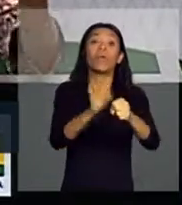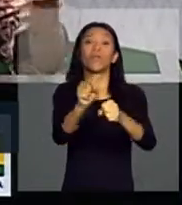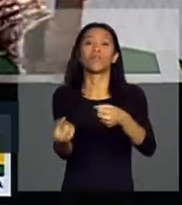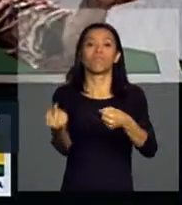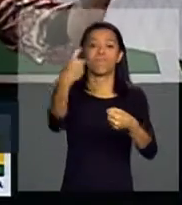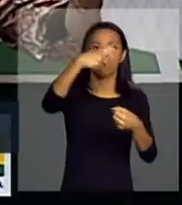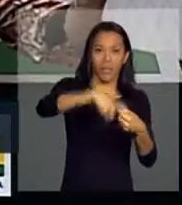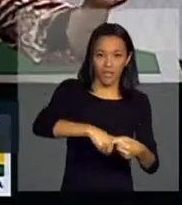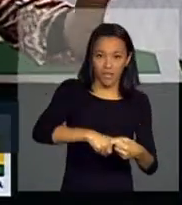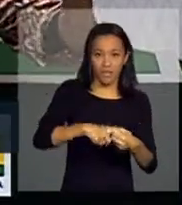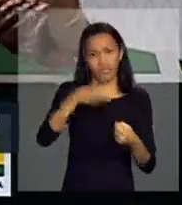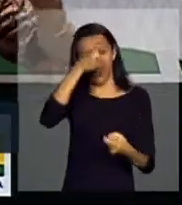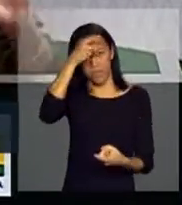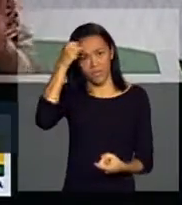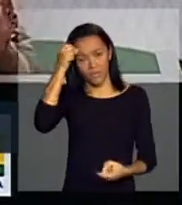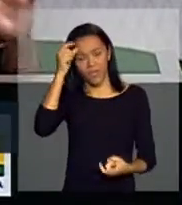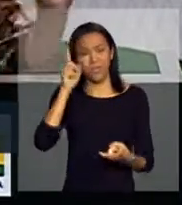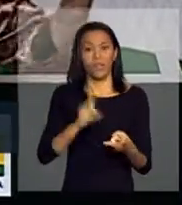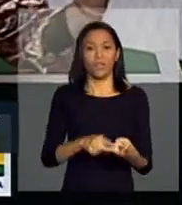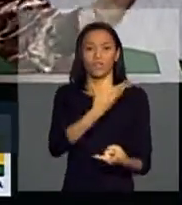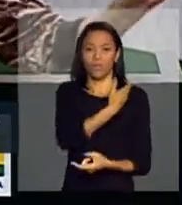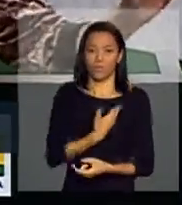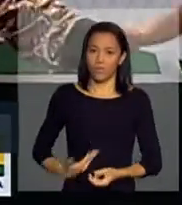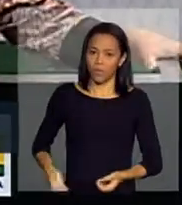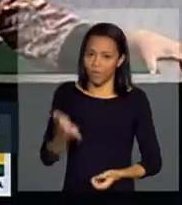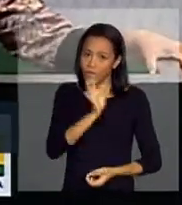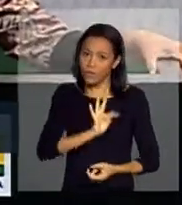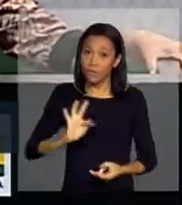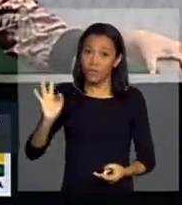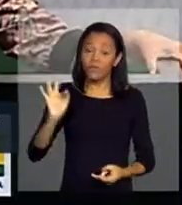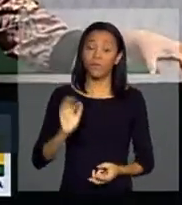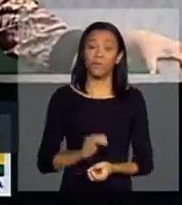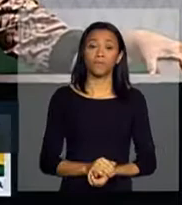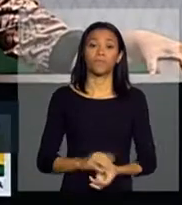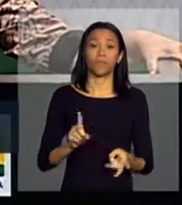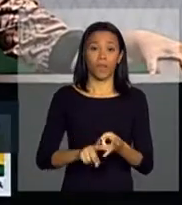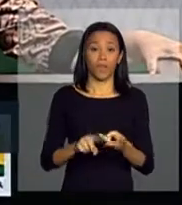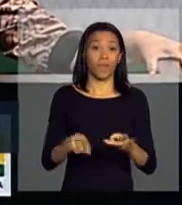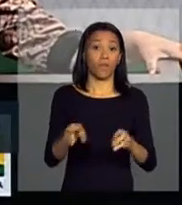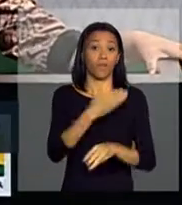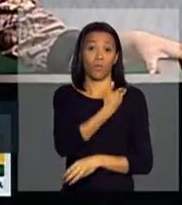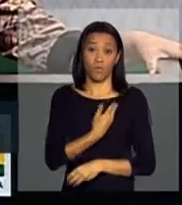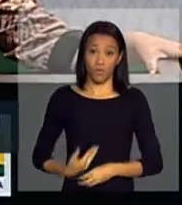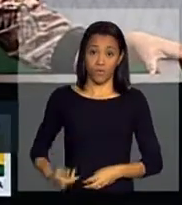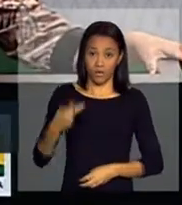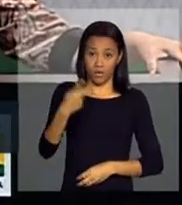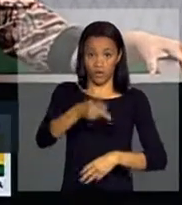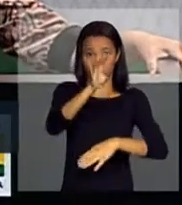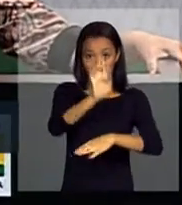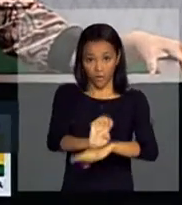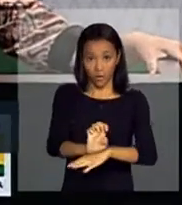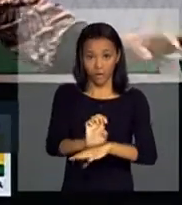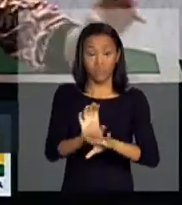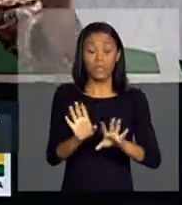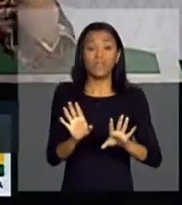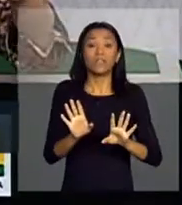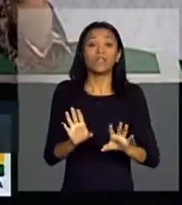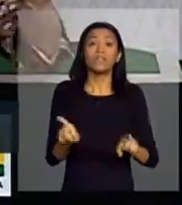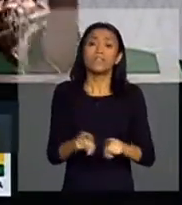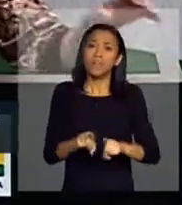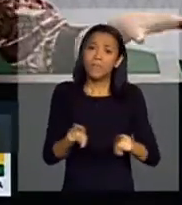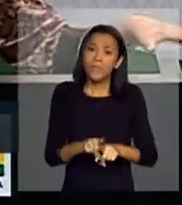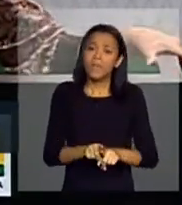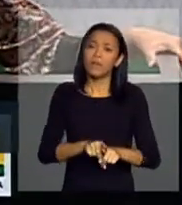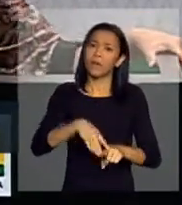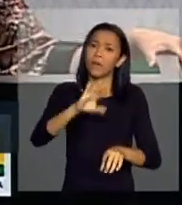entre os prefeitos o governo federal e o governo do estado é sobretudo fazer